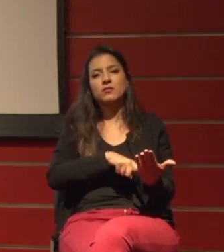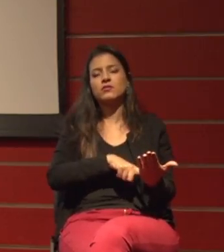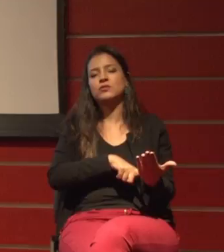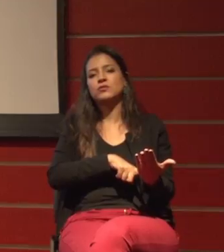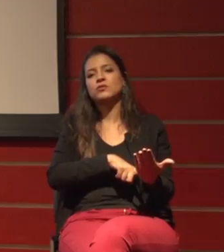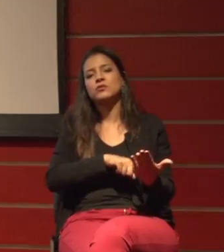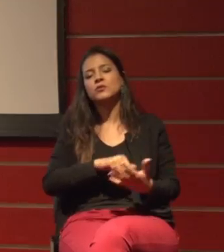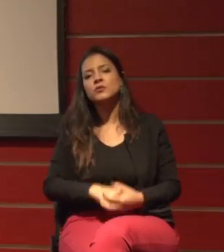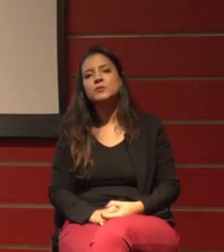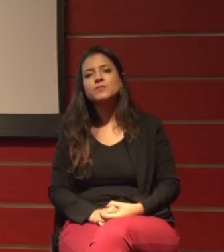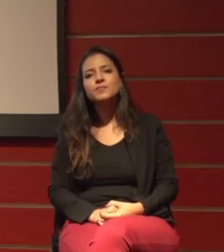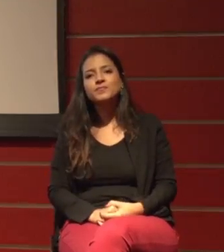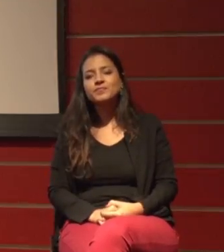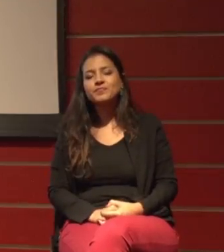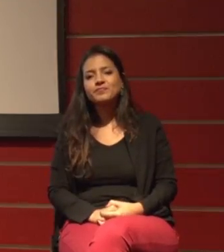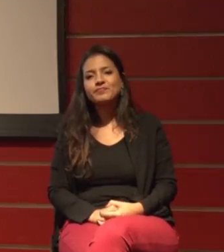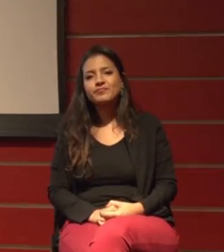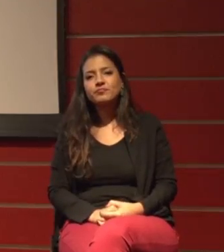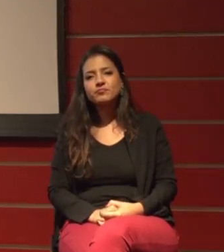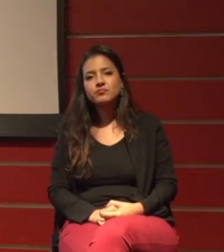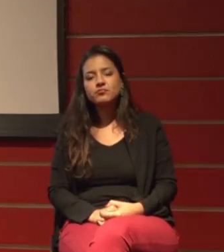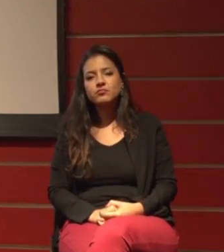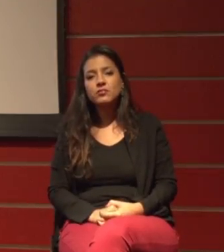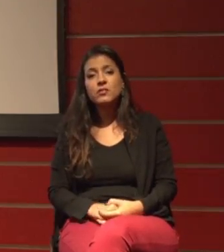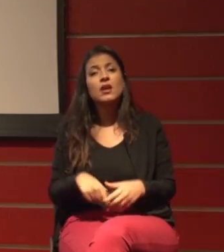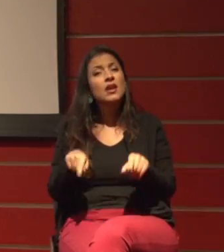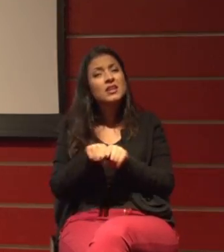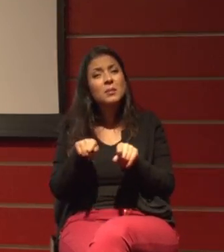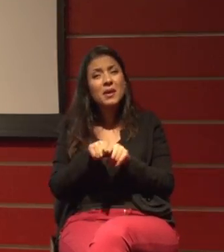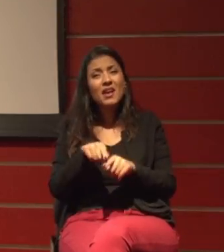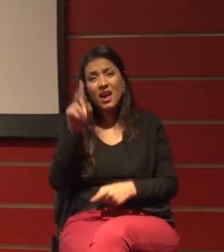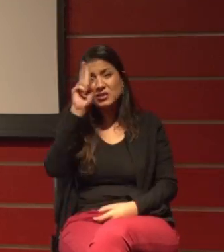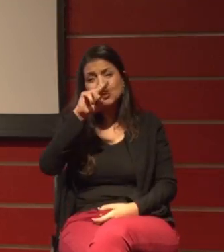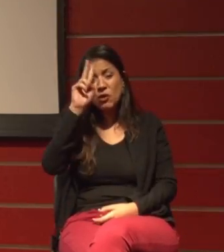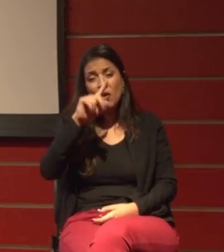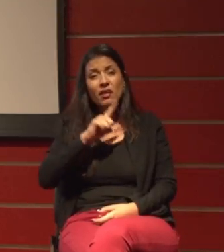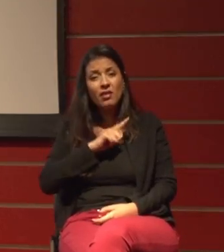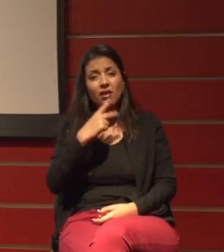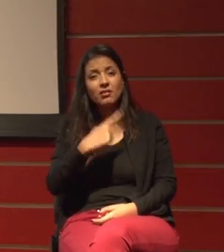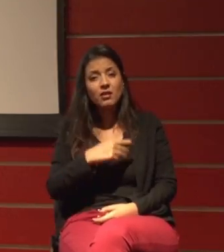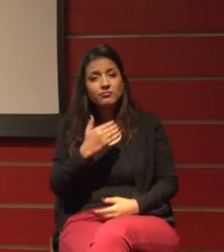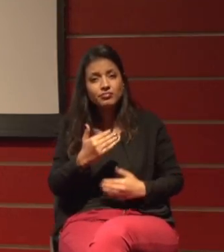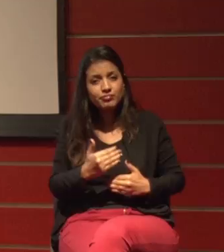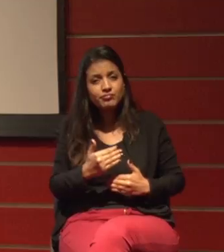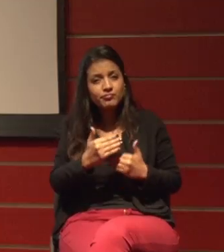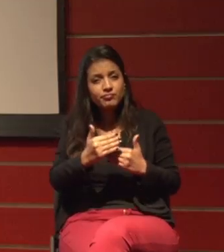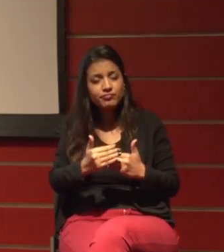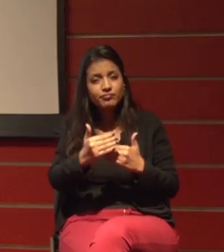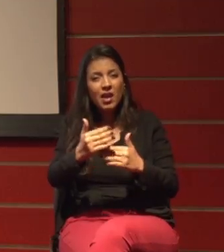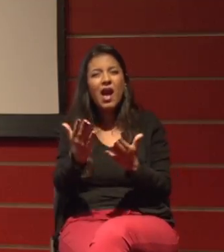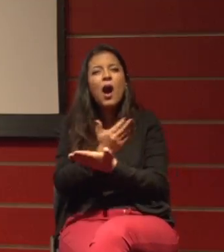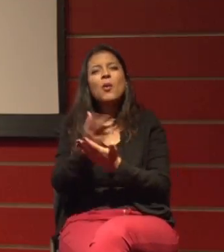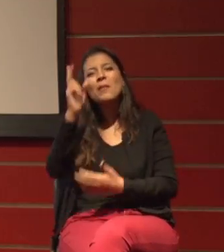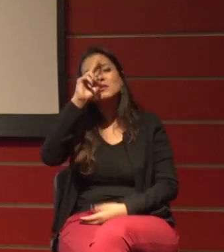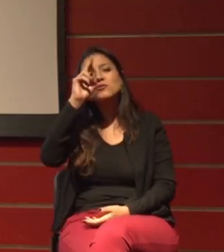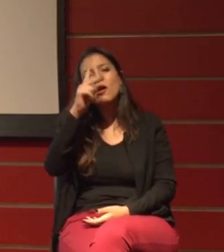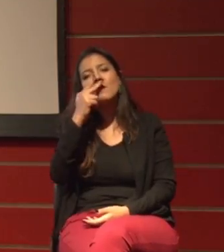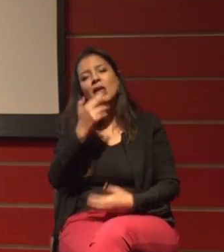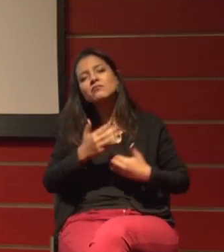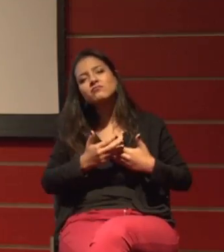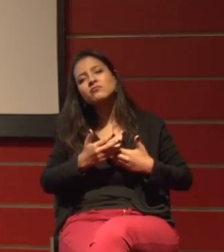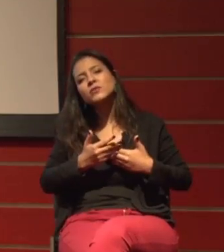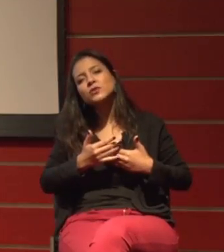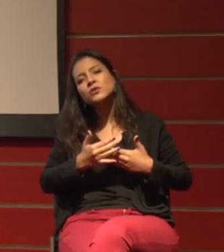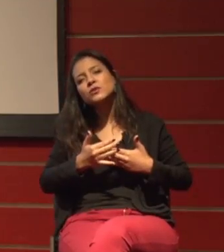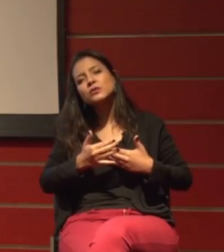e e e e respeitar também o ritmo da história porque eu acho que tem histórias que são mais lentas né quando você tem um